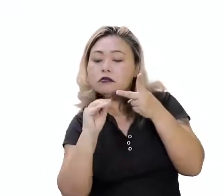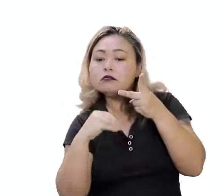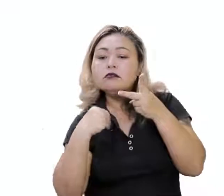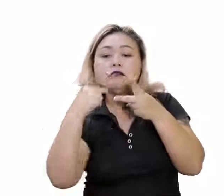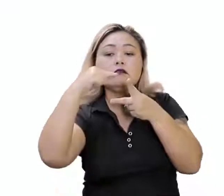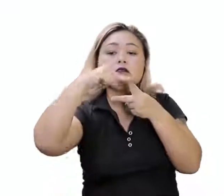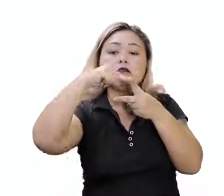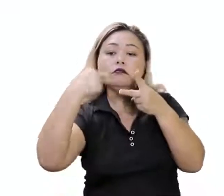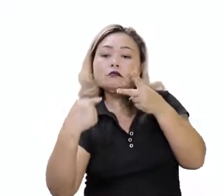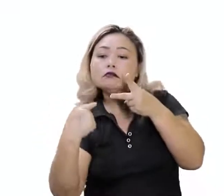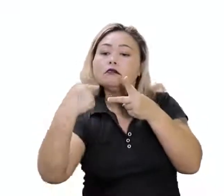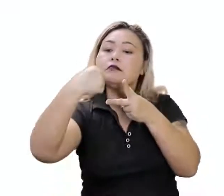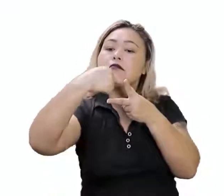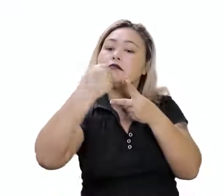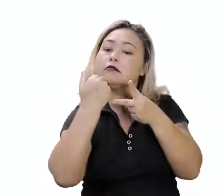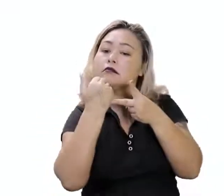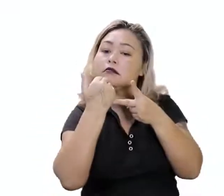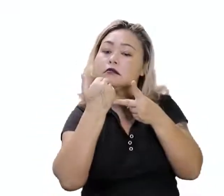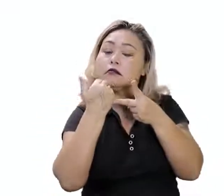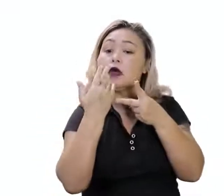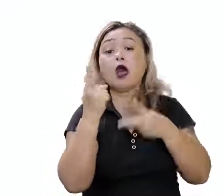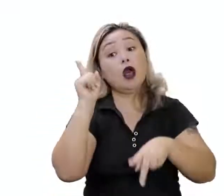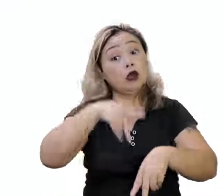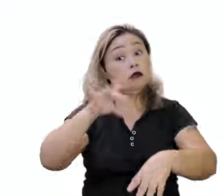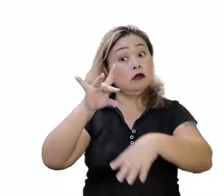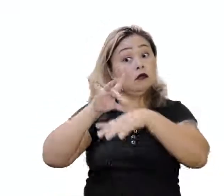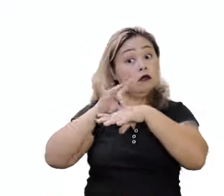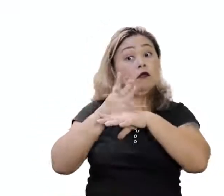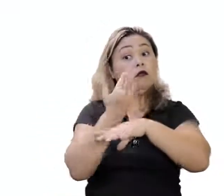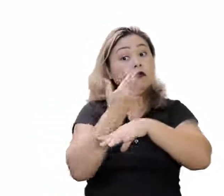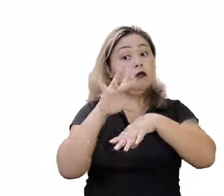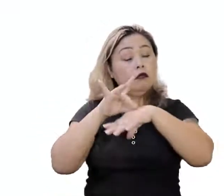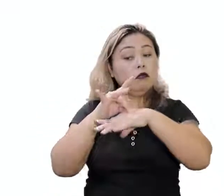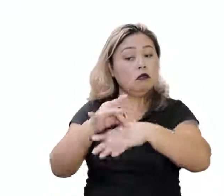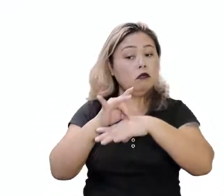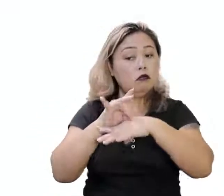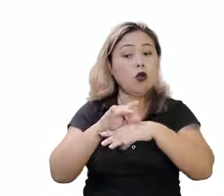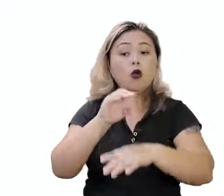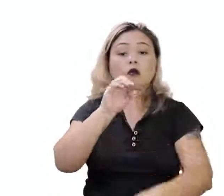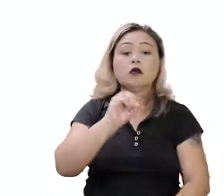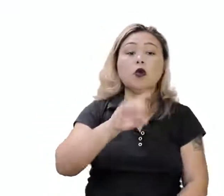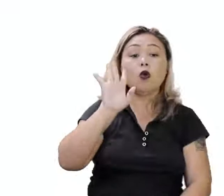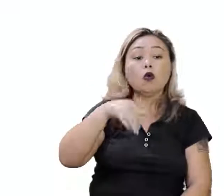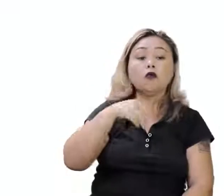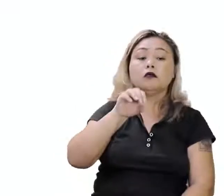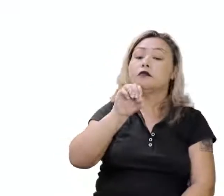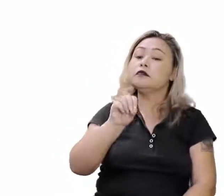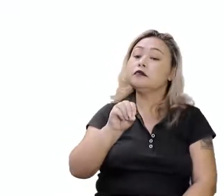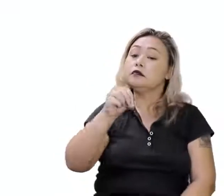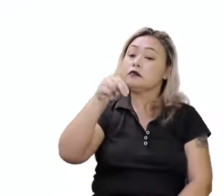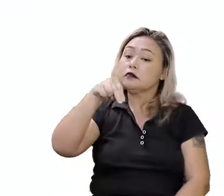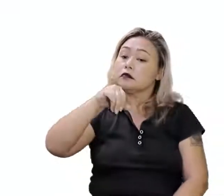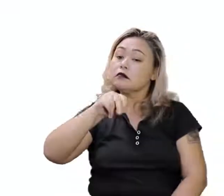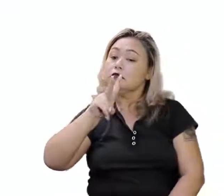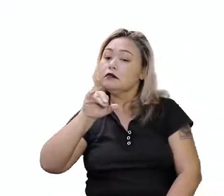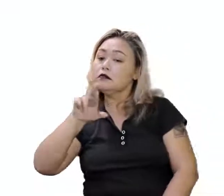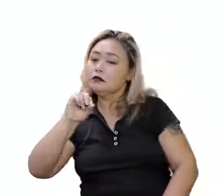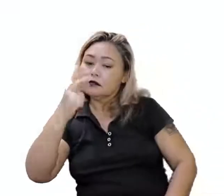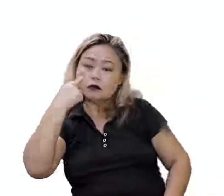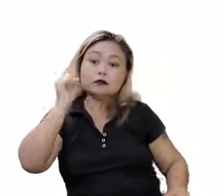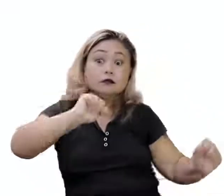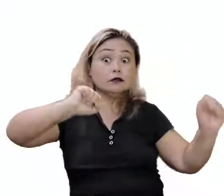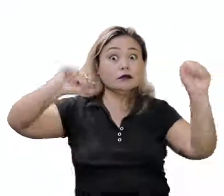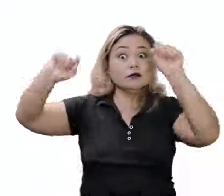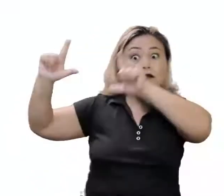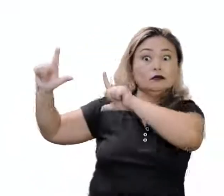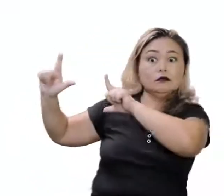que se alimentam dos consumidores primários, são carnívoros ou onívoros. Olha o detalhe aqui para mim. Ou pode me